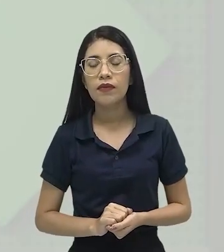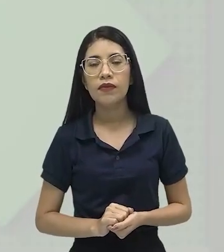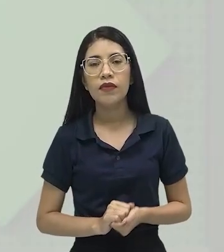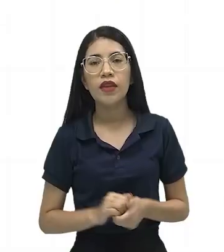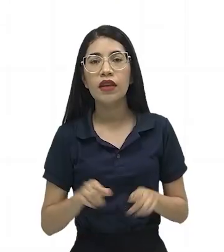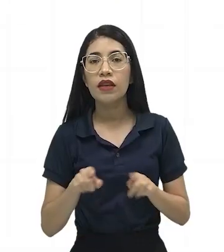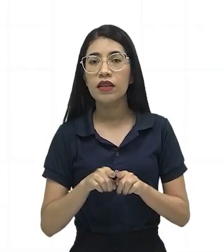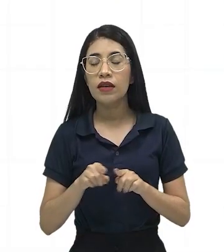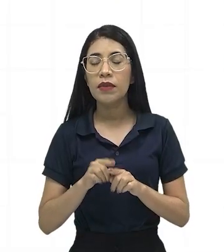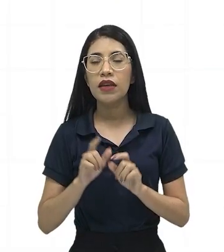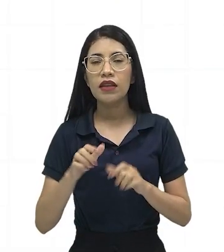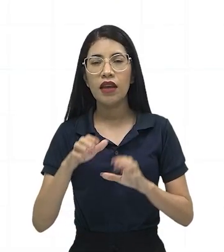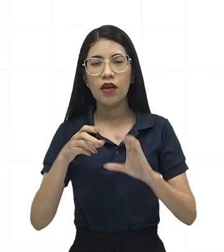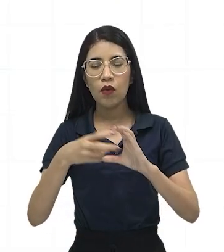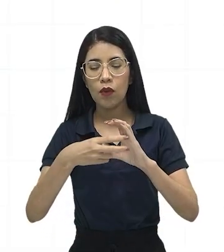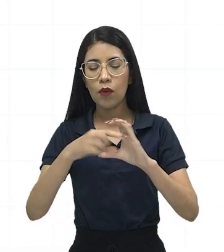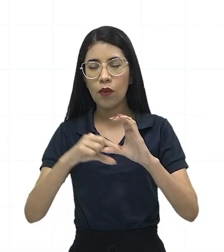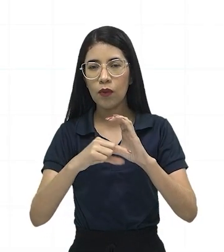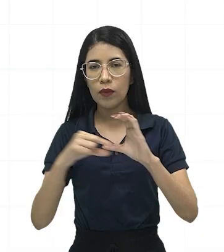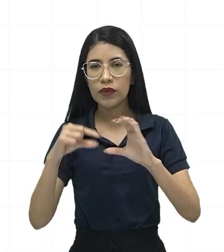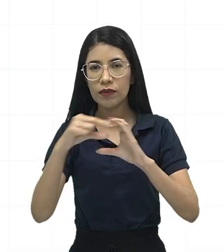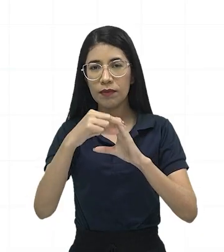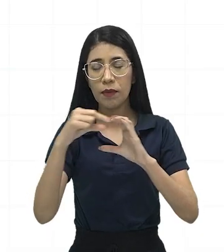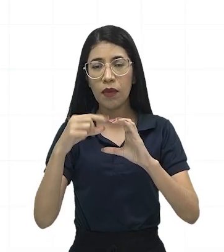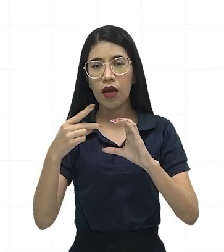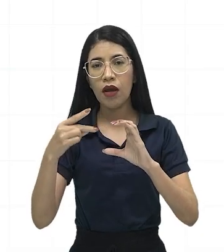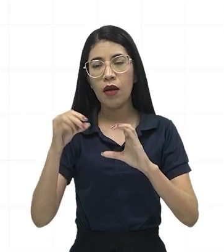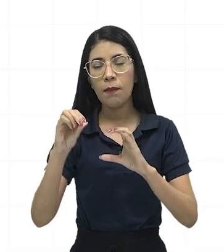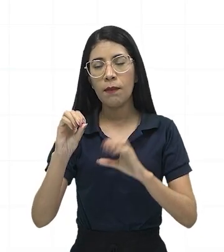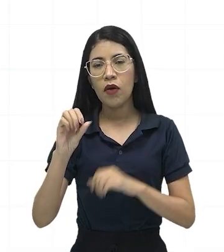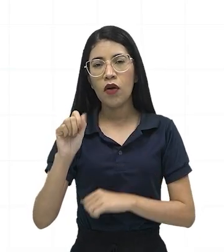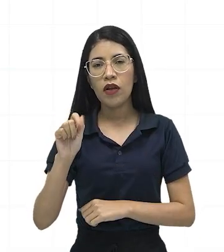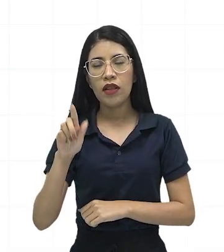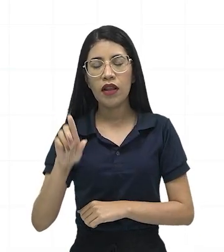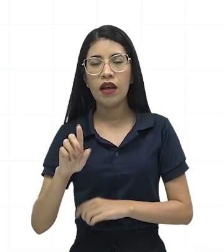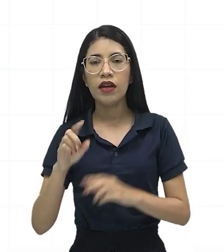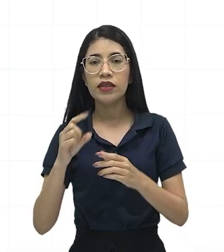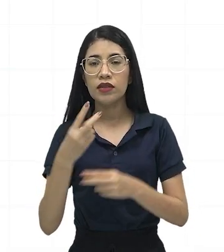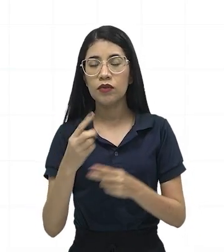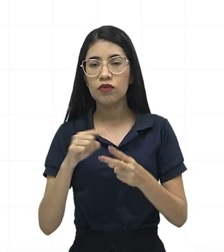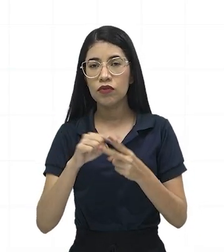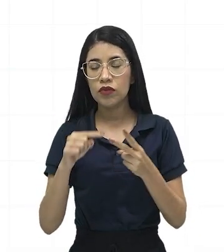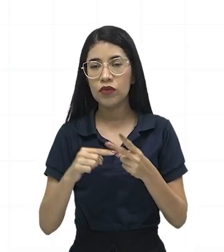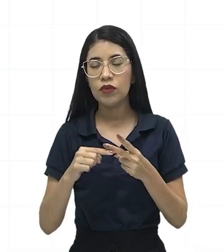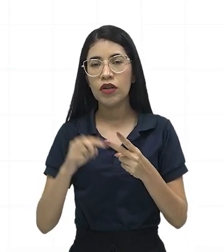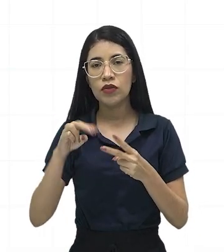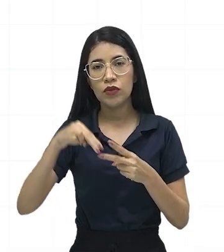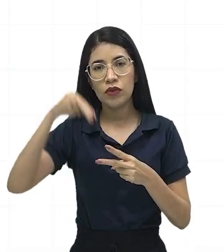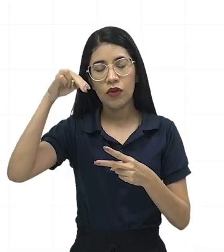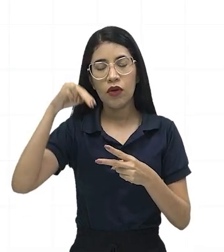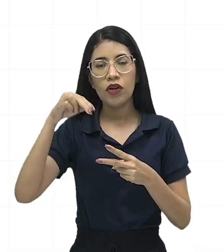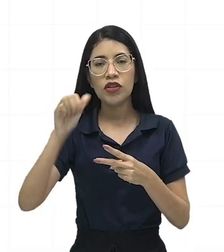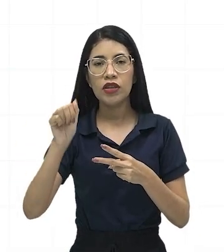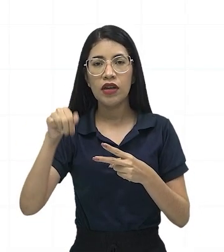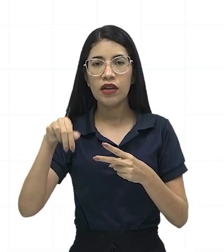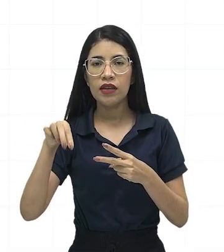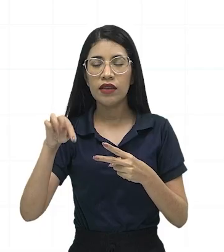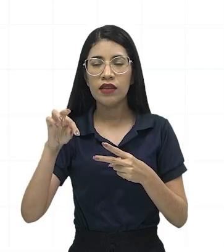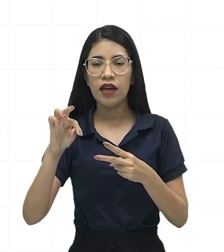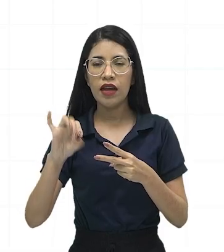as zonas polares, né? Dividida em polar ártica, a que está ao norte, e a